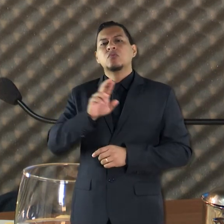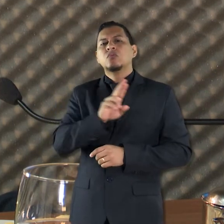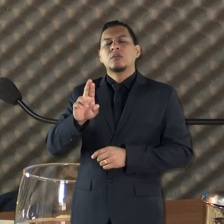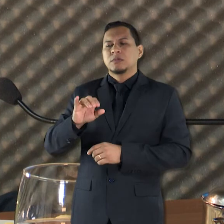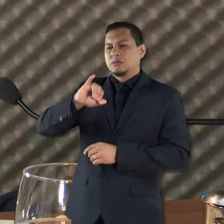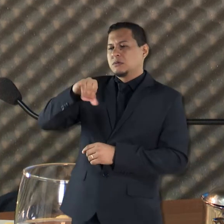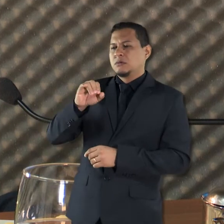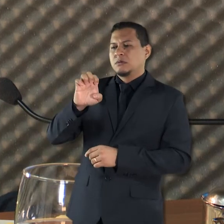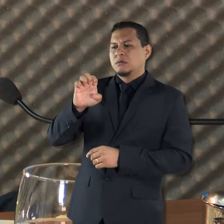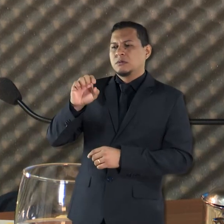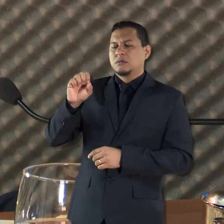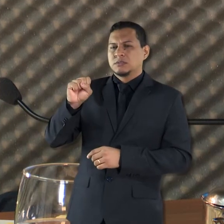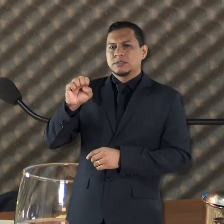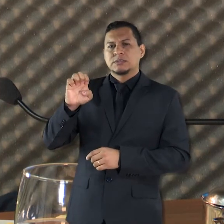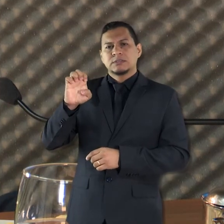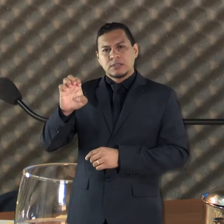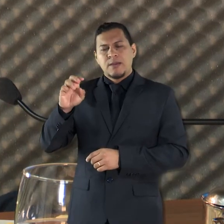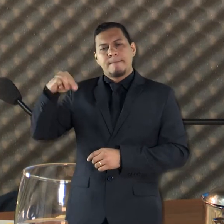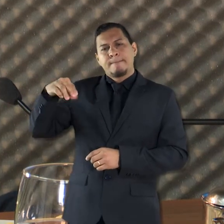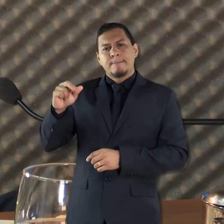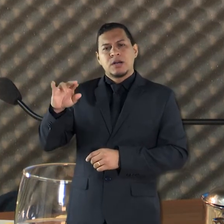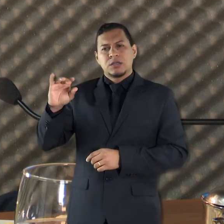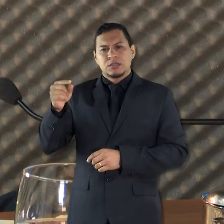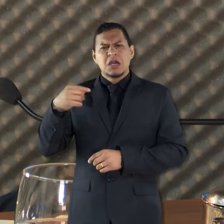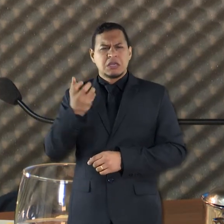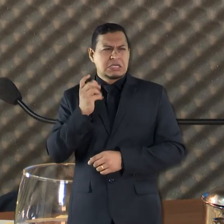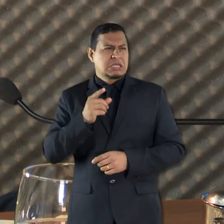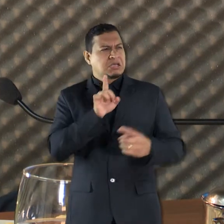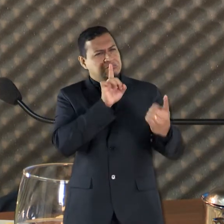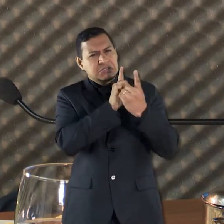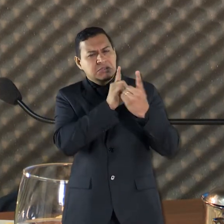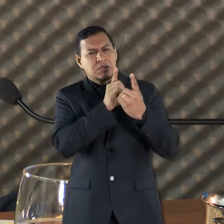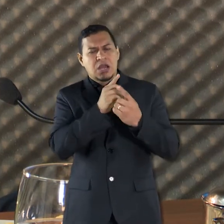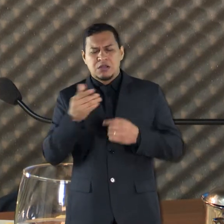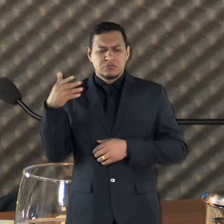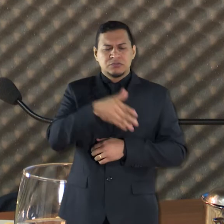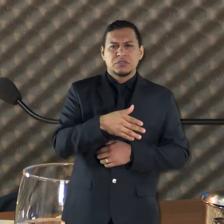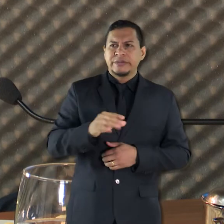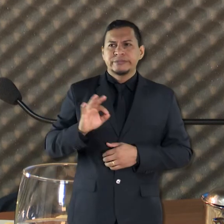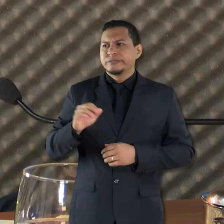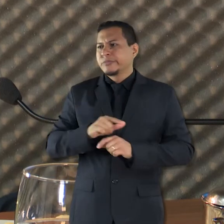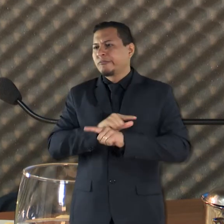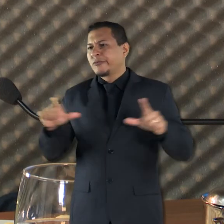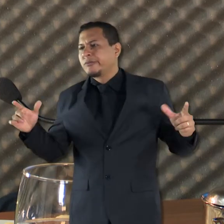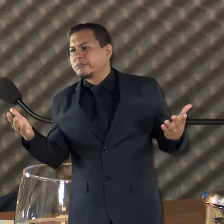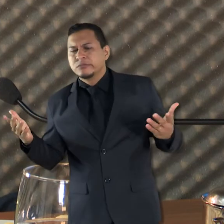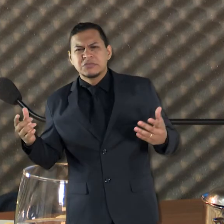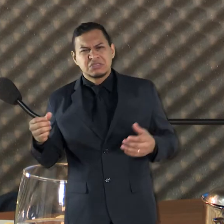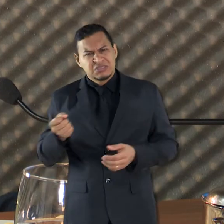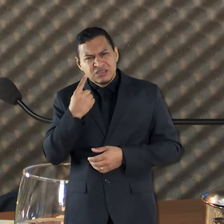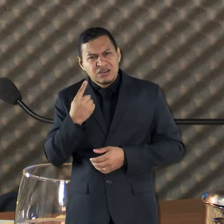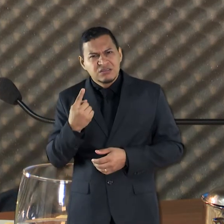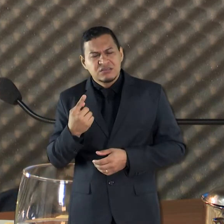Maria. Ele foi um dos que mais falou que queria atendimento. Primeiro atendimento ele não apareceu. Segundo, ele estava por lá, mas não foi